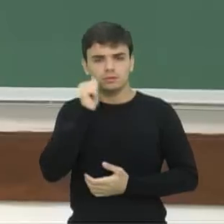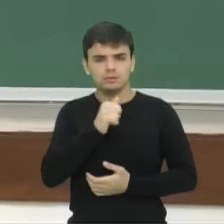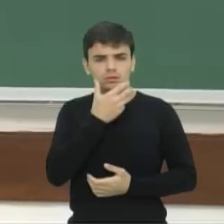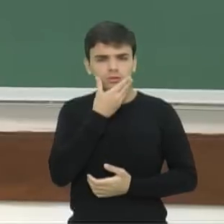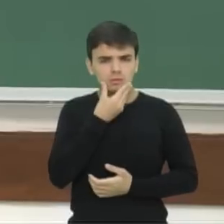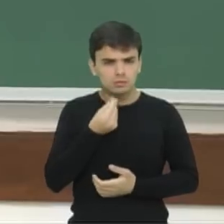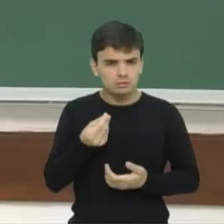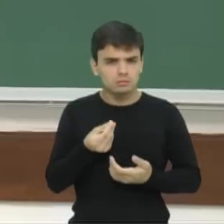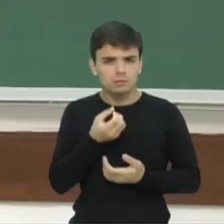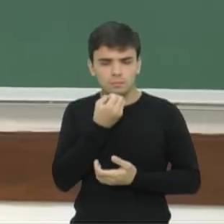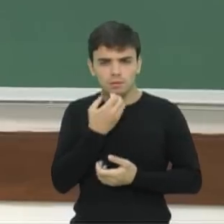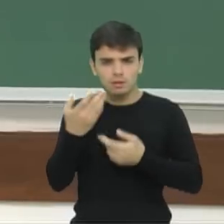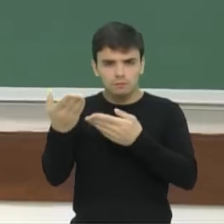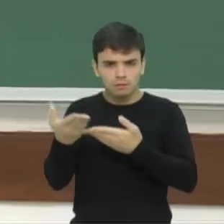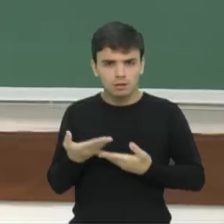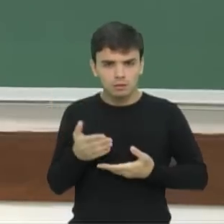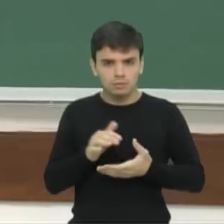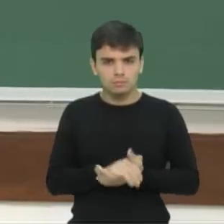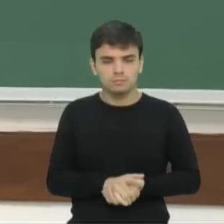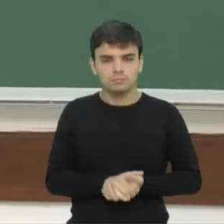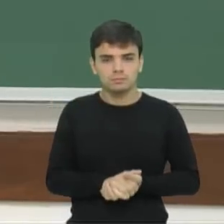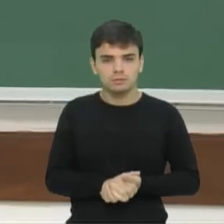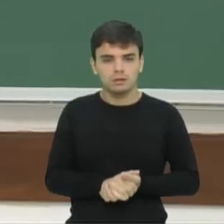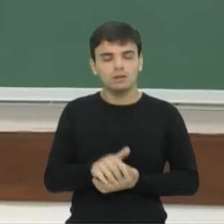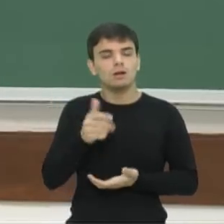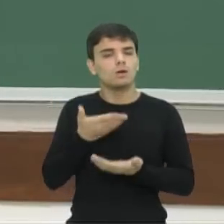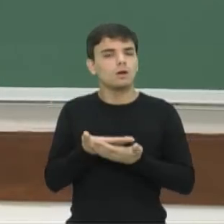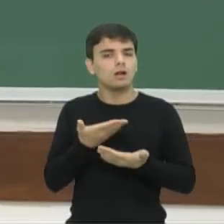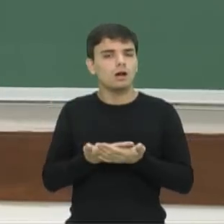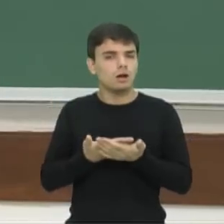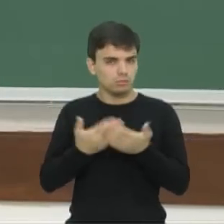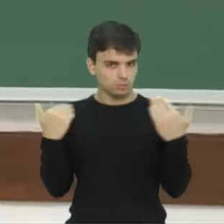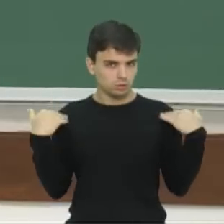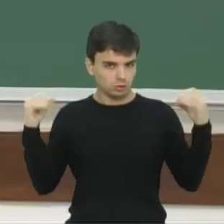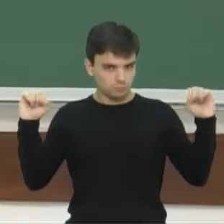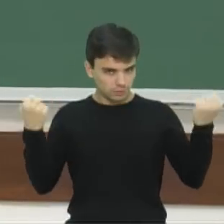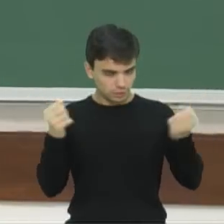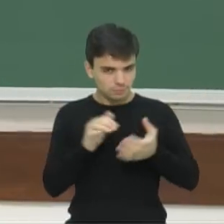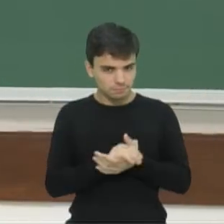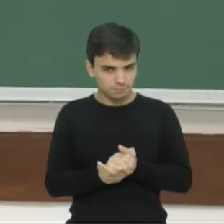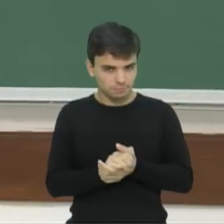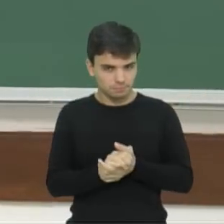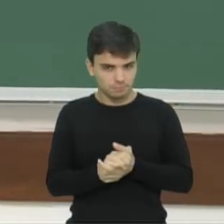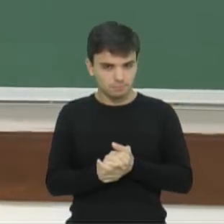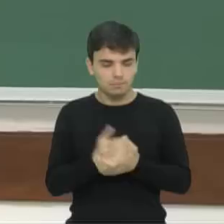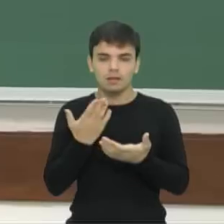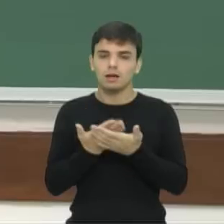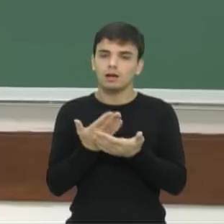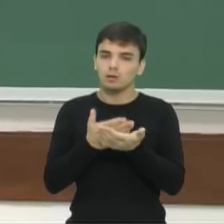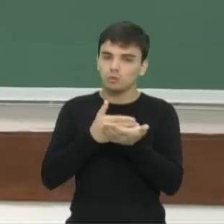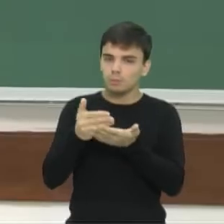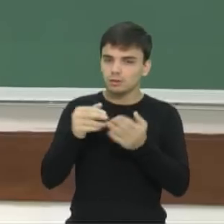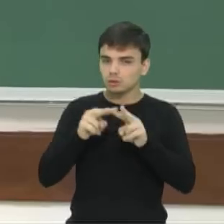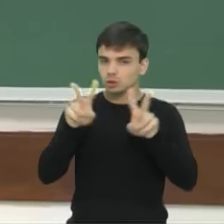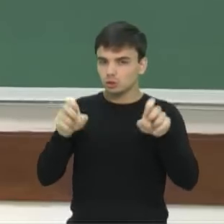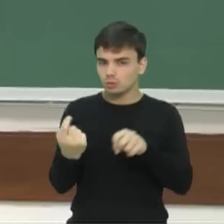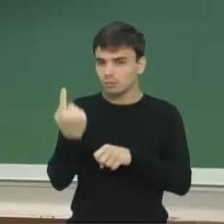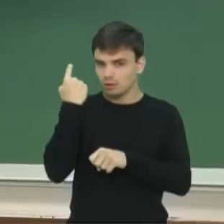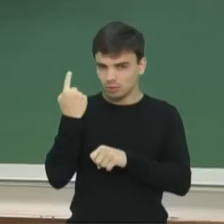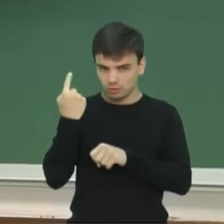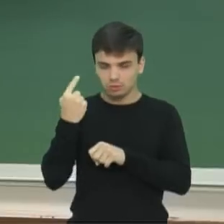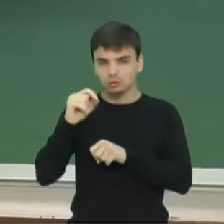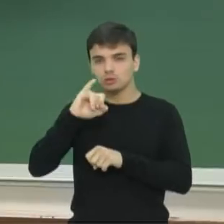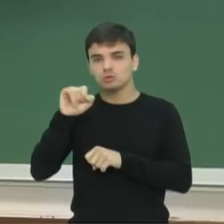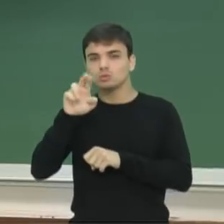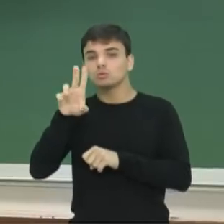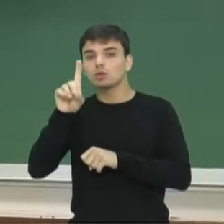Senhoras e senhores, bem-vindos para a nossa aula de Educação Física. Então, a aula que nós começamos a tratar a aula passada sobre o